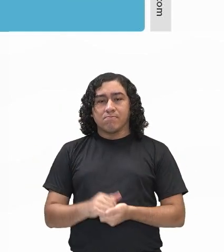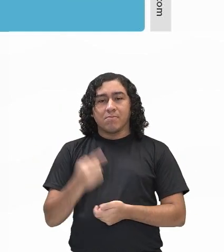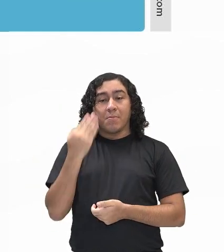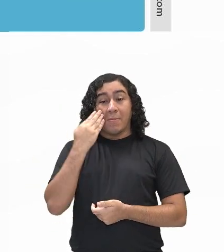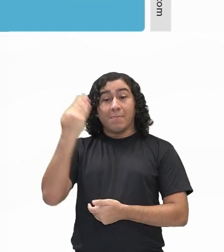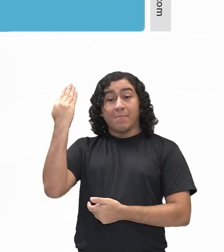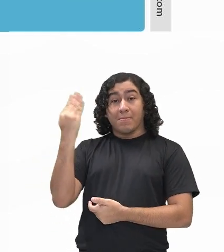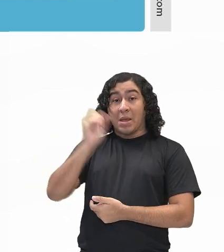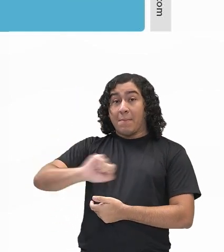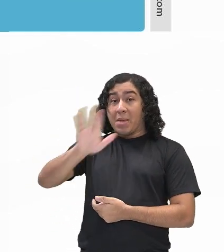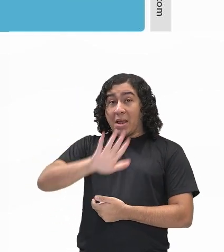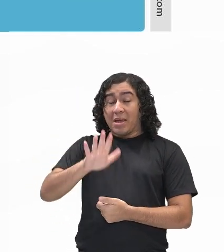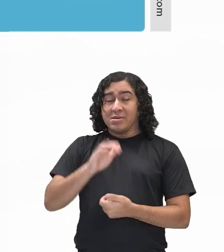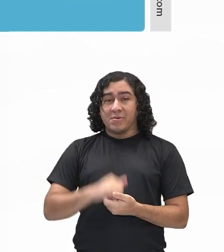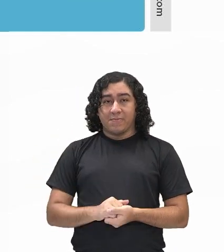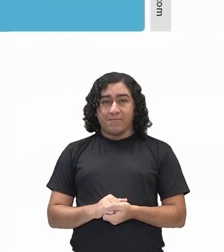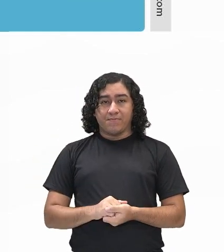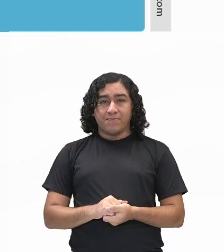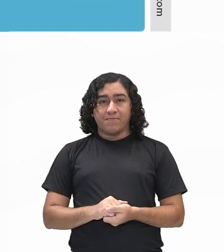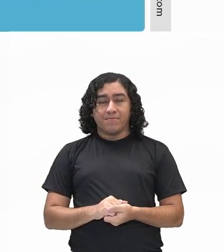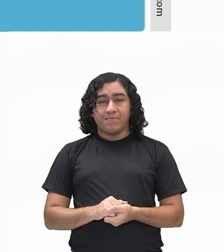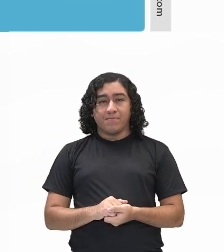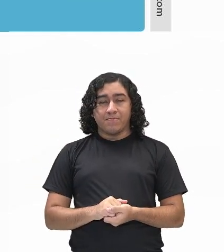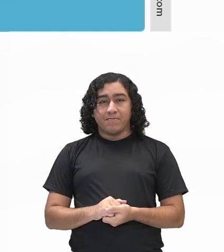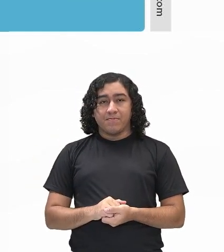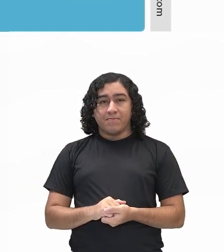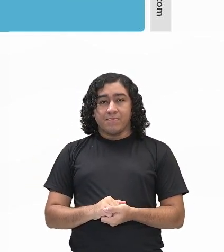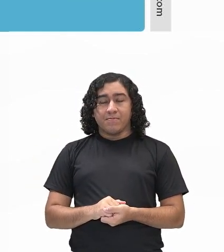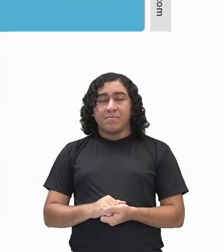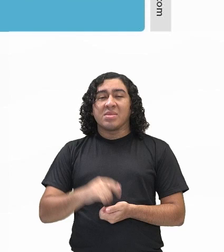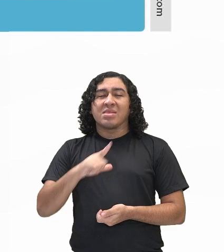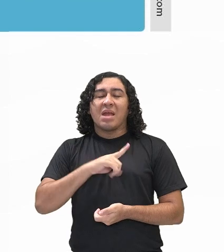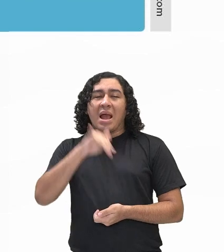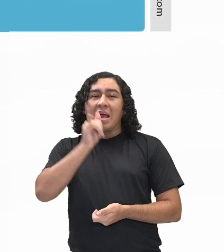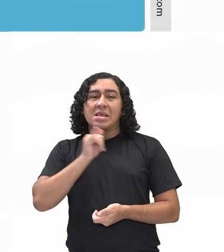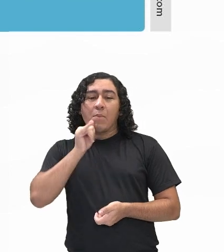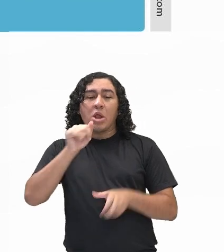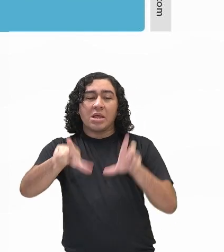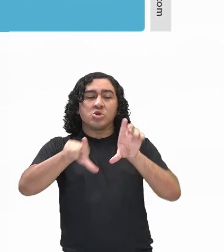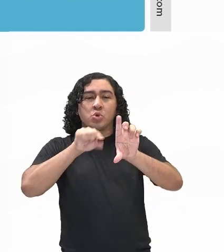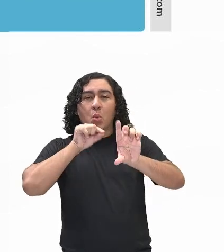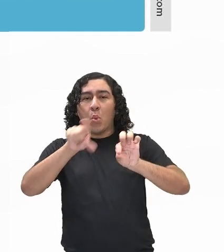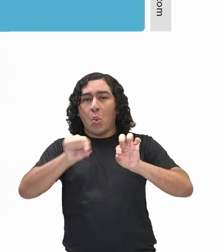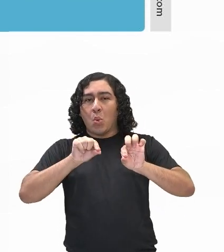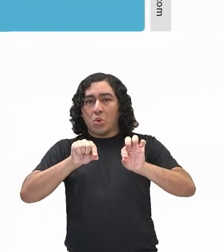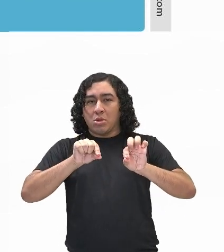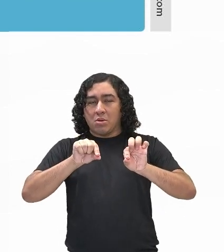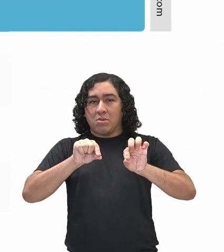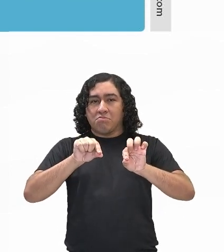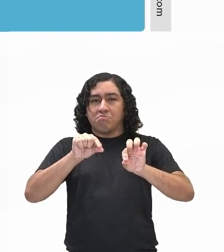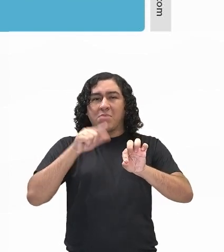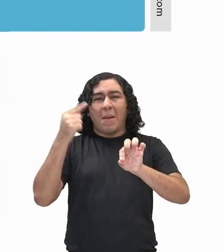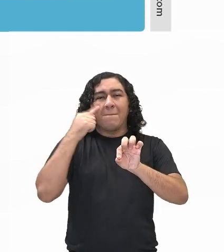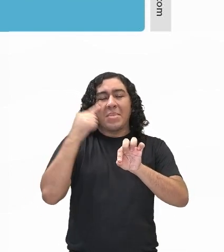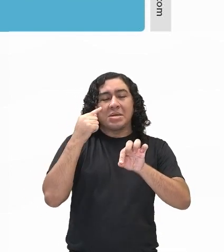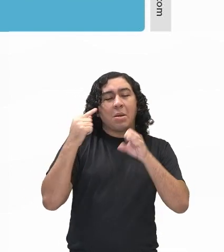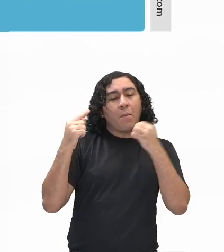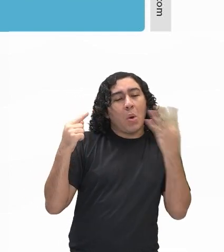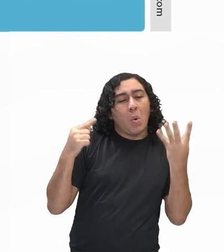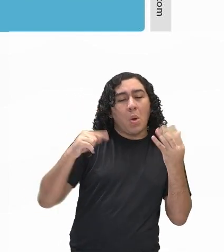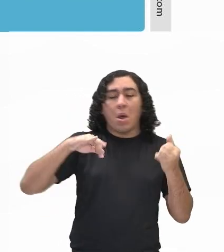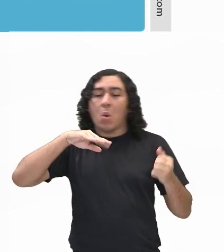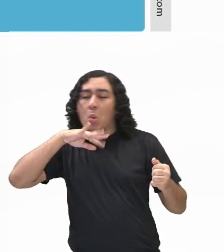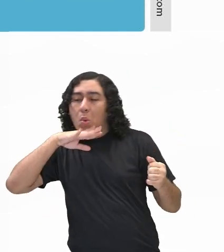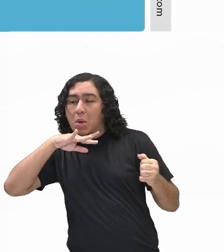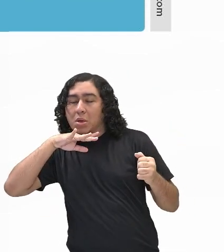Quando você vai pesar na balança, quando você vai tomar uma decisão, você coloca valores, você carrega